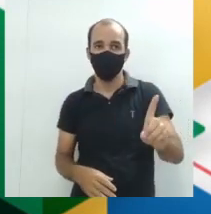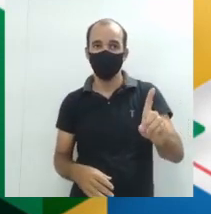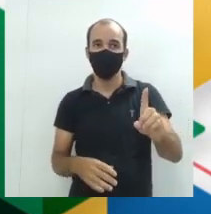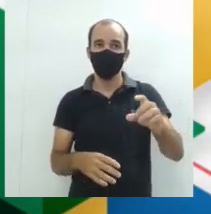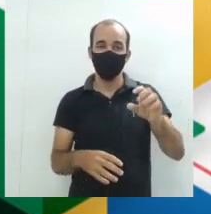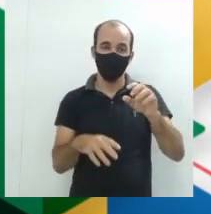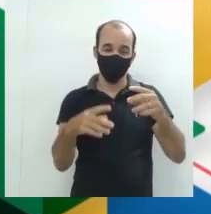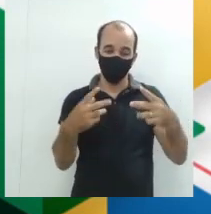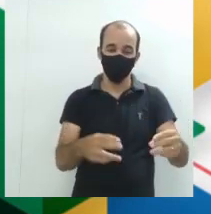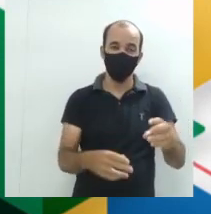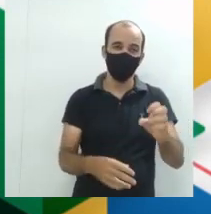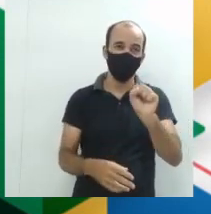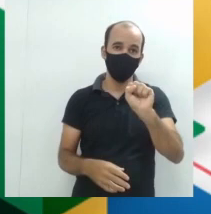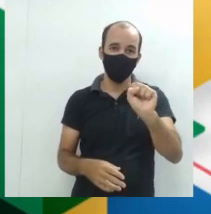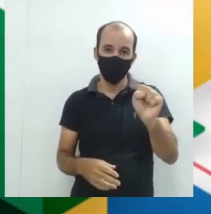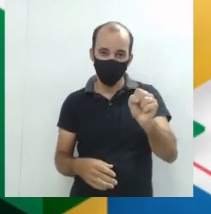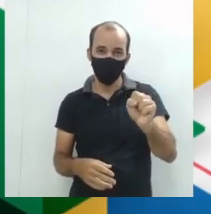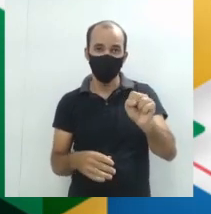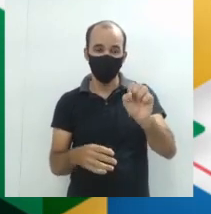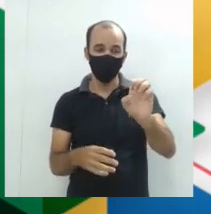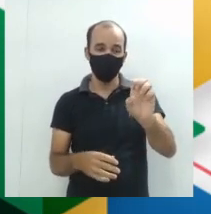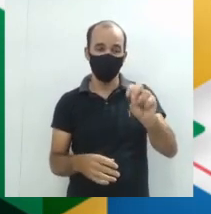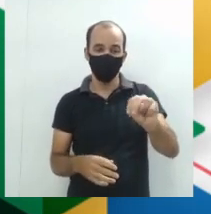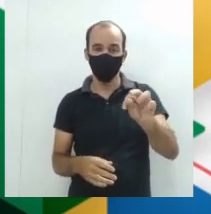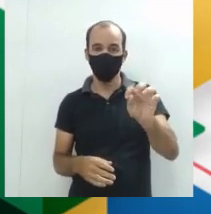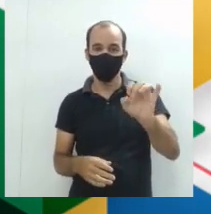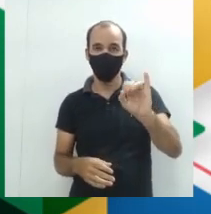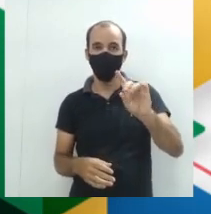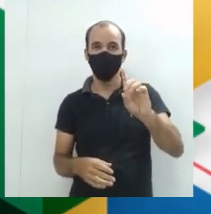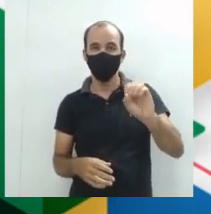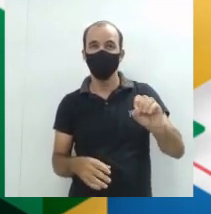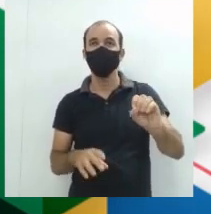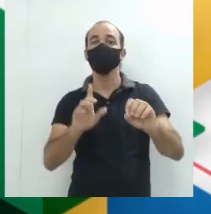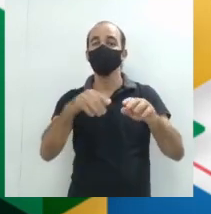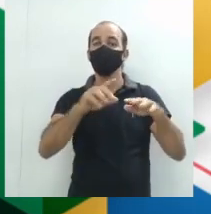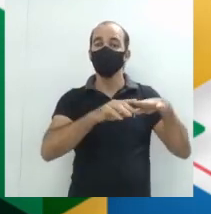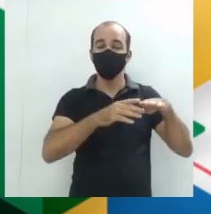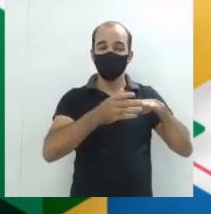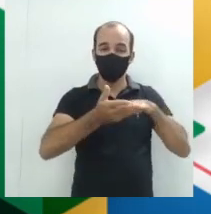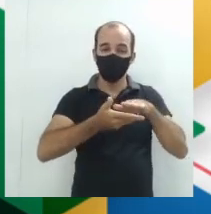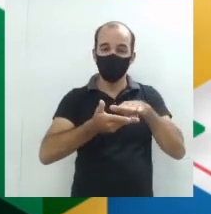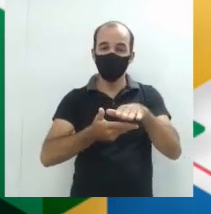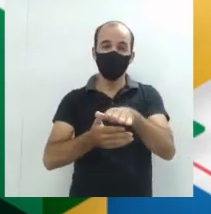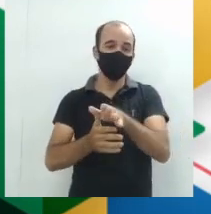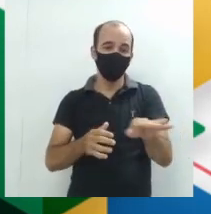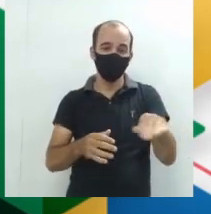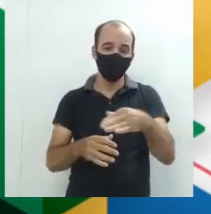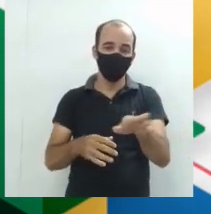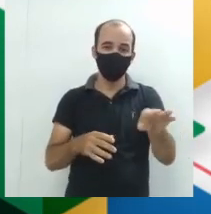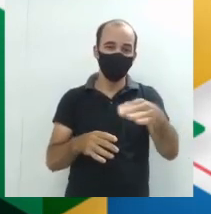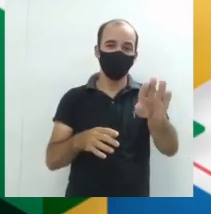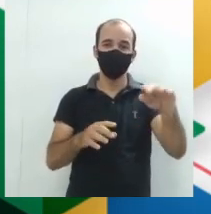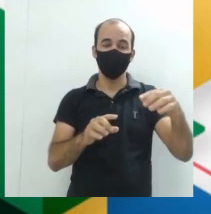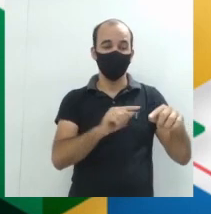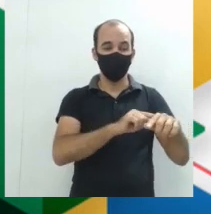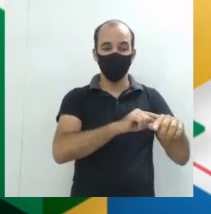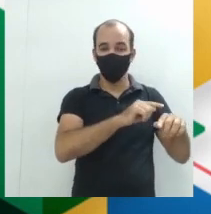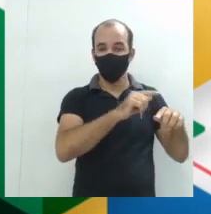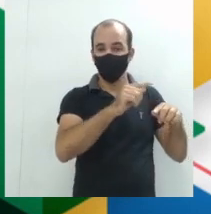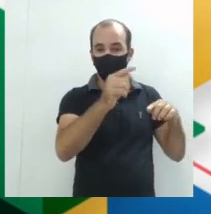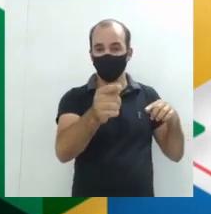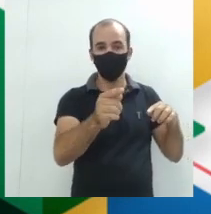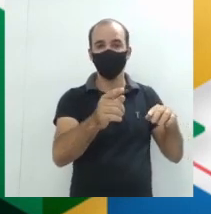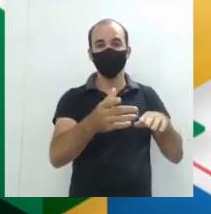t. Direção da reta tangente que toca naquele ponto. E o sentido é